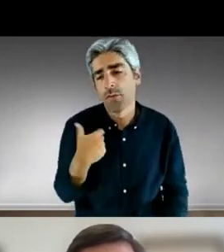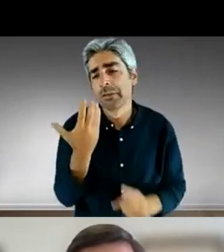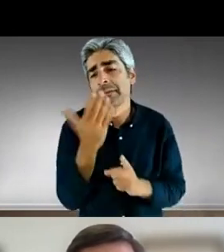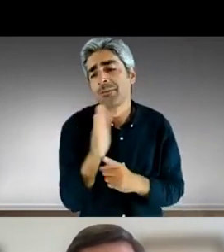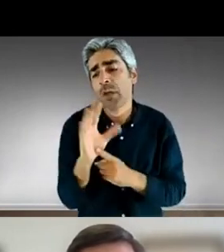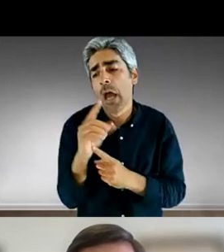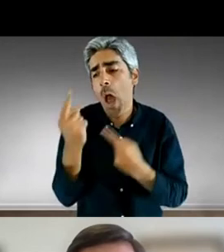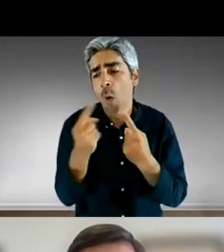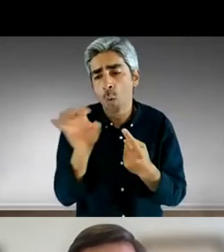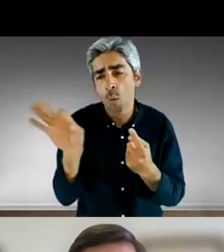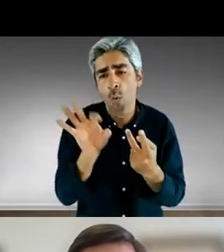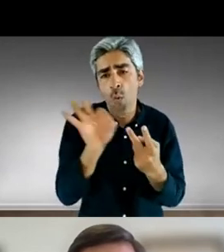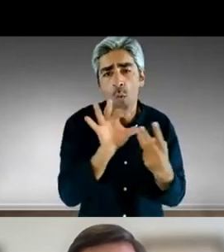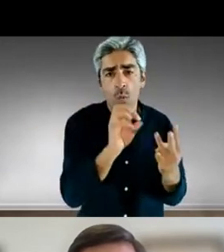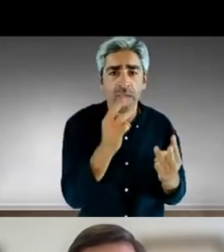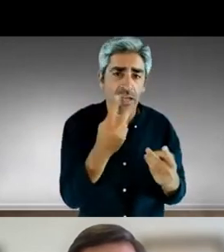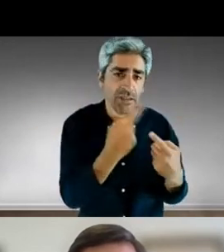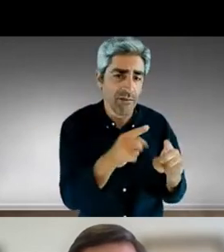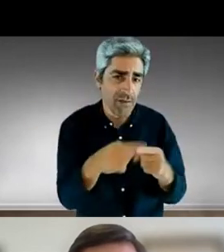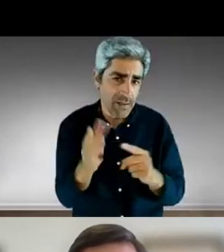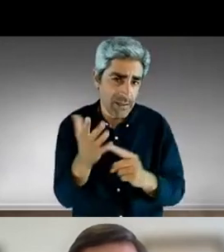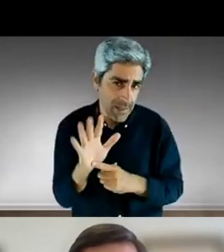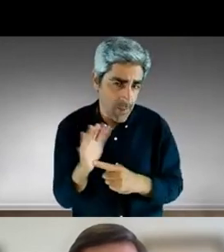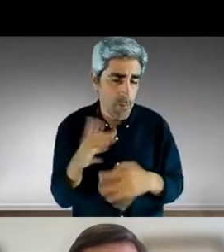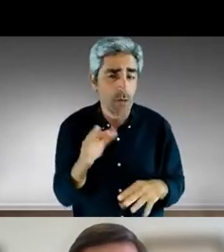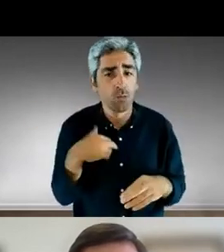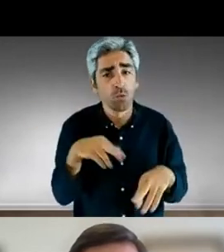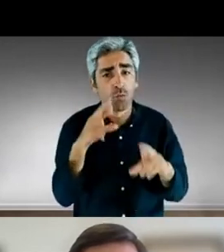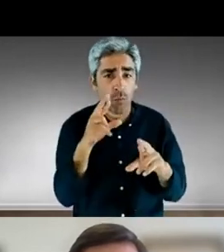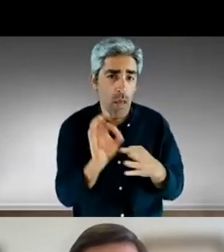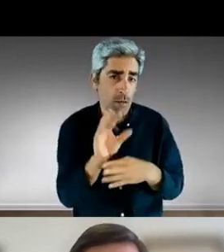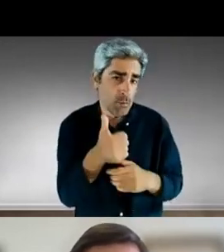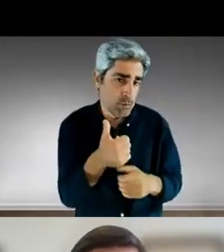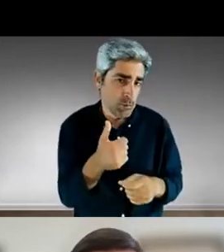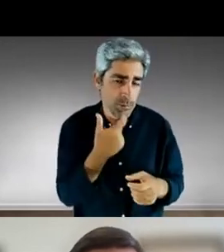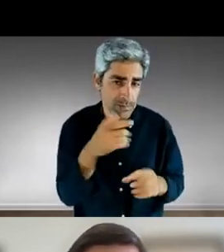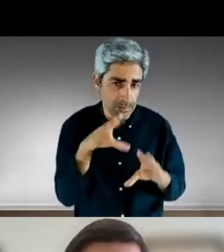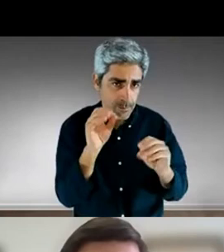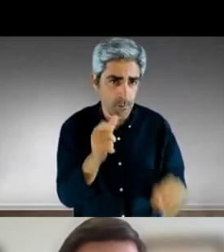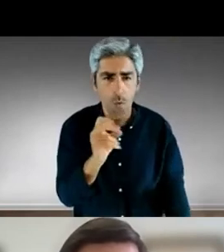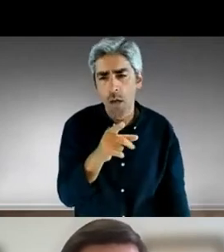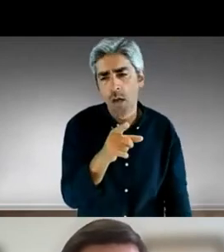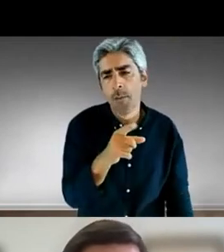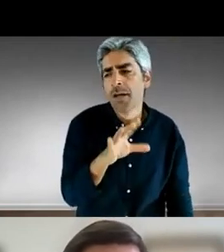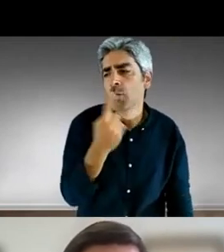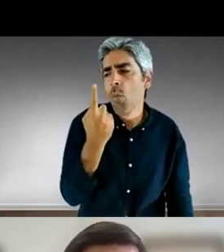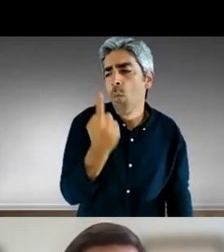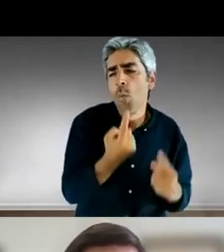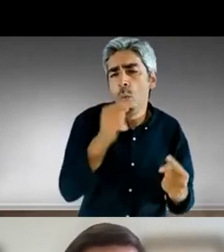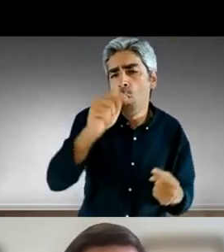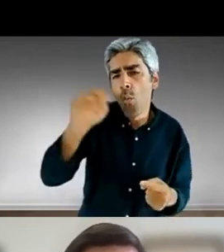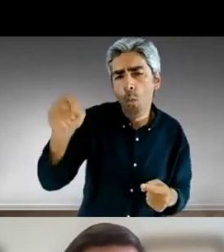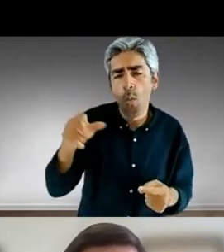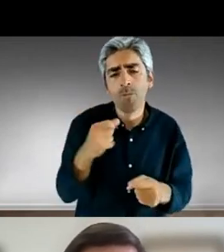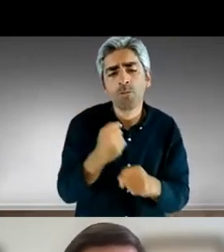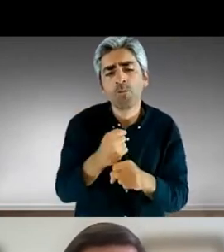três cenários diferentes e espero que contribua. E quando um desses elementos não é só de baixo rendimento,